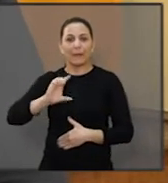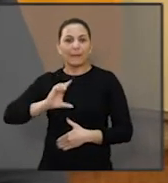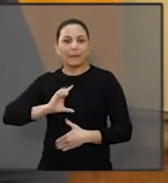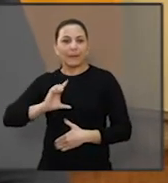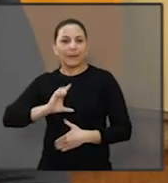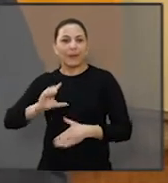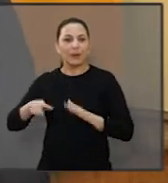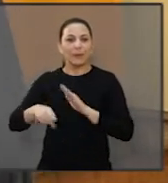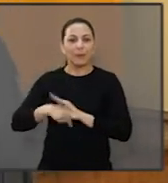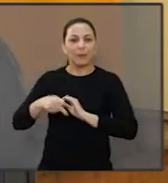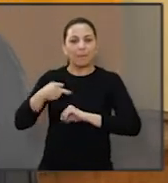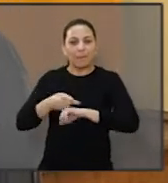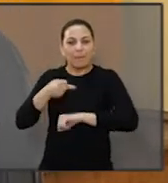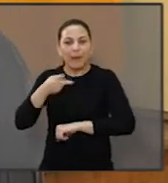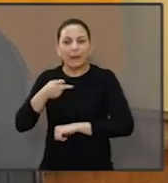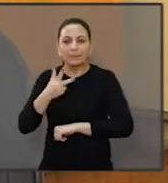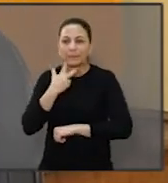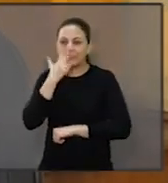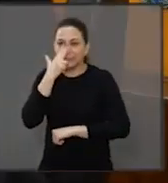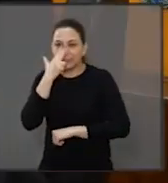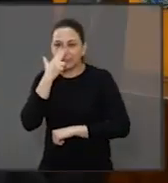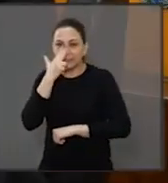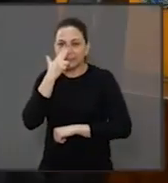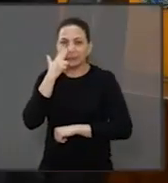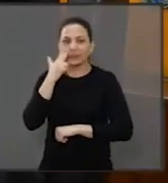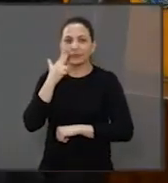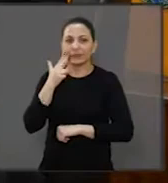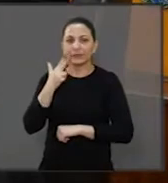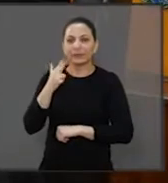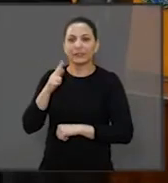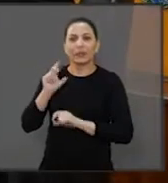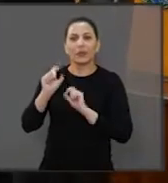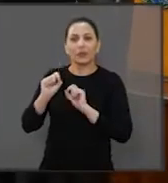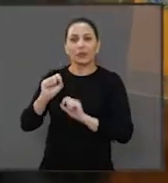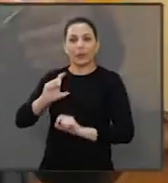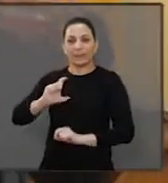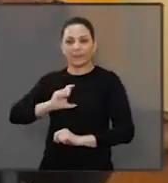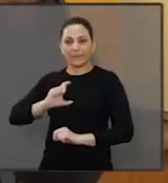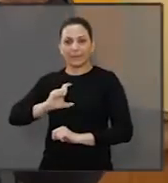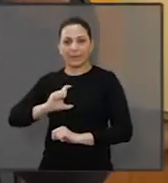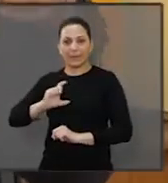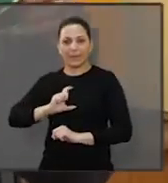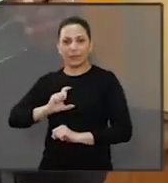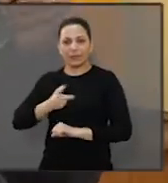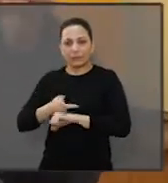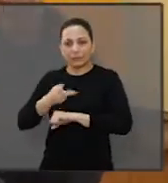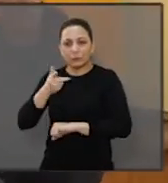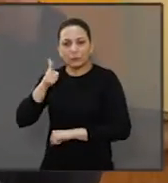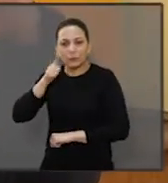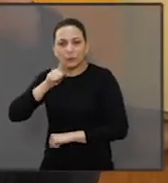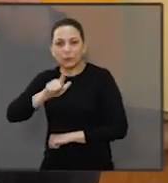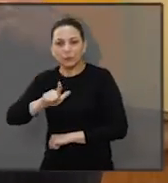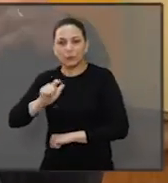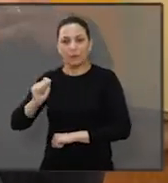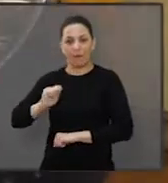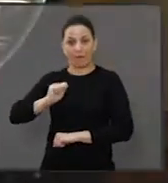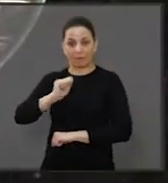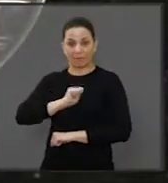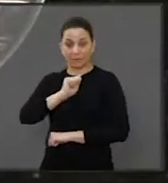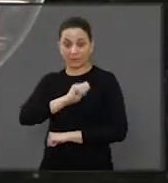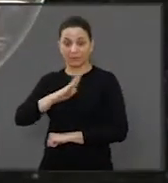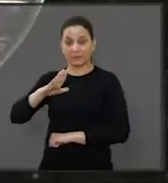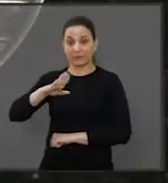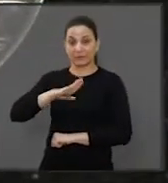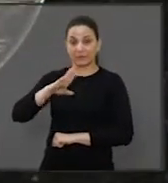prata, né? Que a medalha está aqui. É a medalha de prata que a gente conquistou lá em Atlanta,